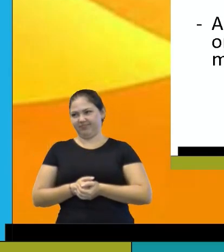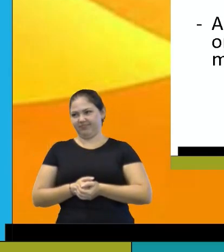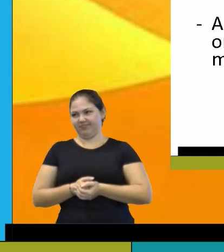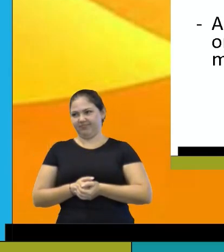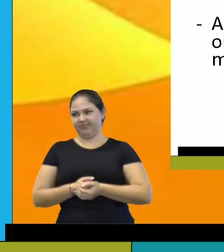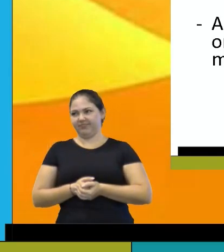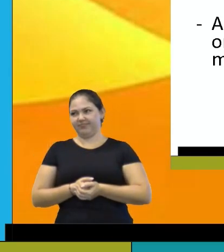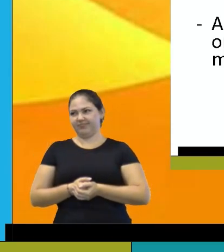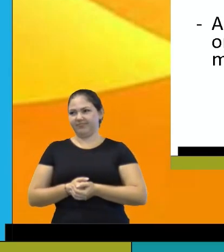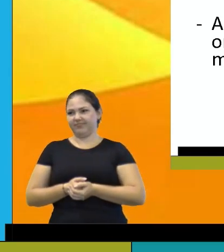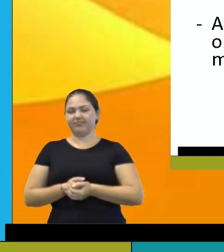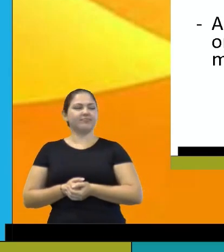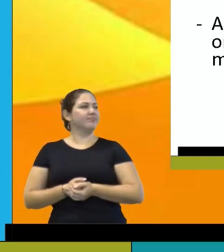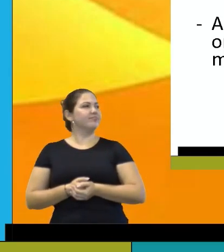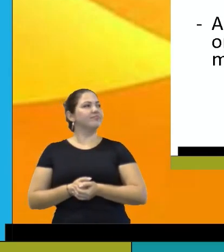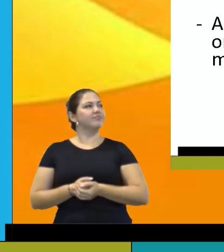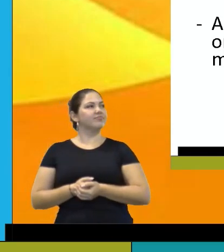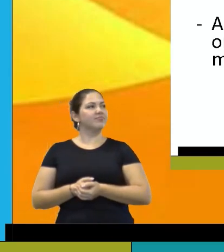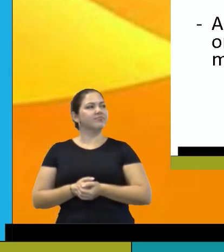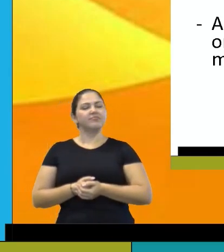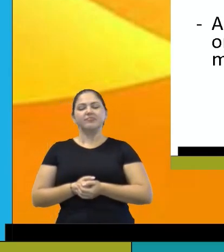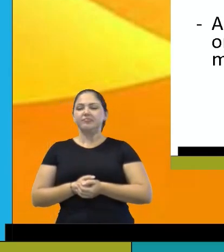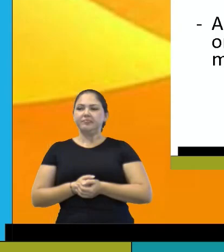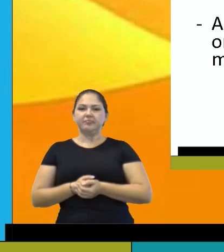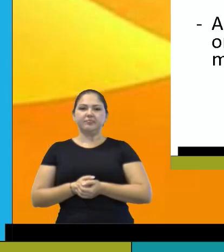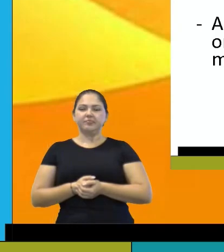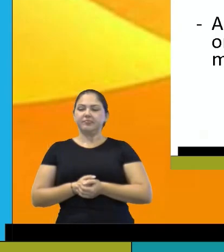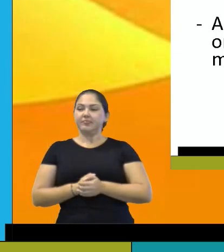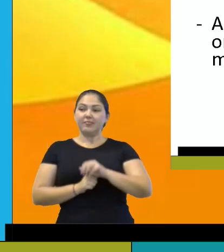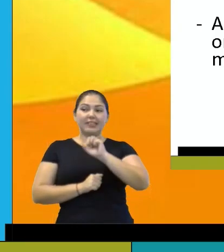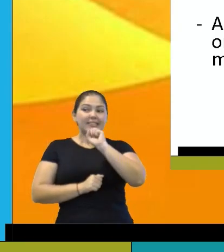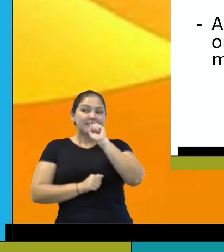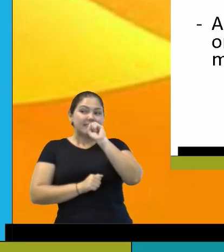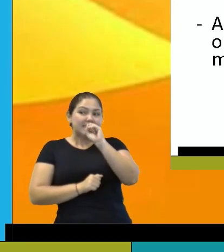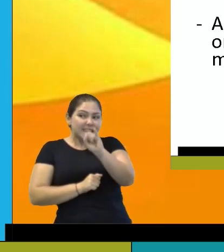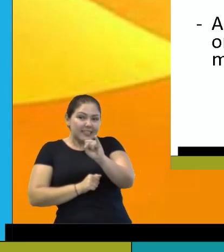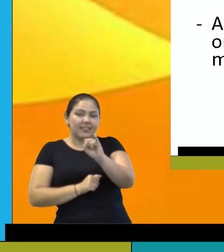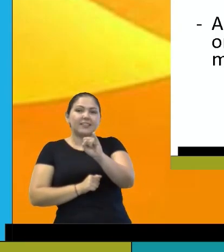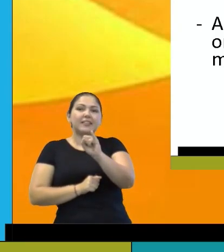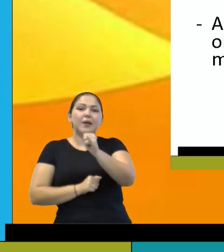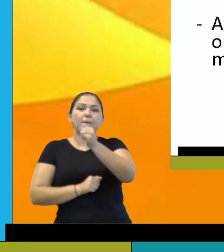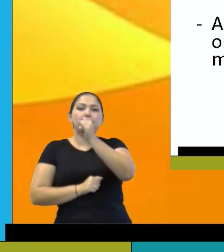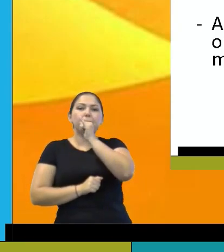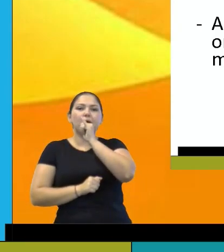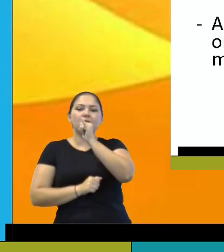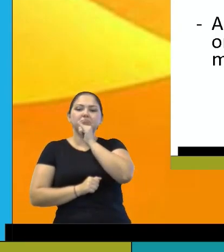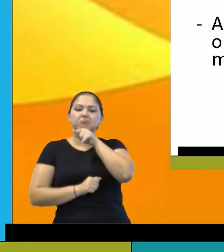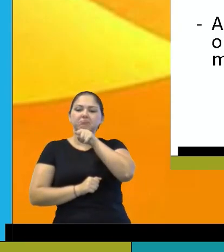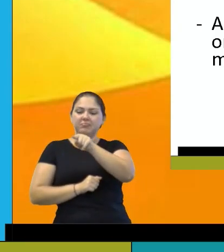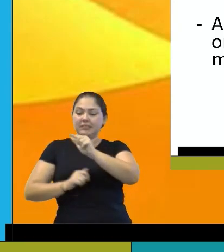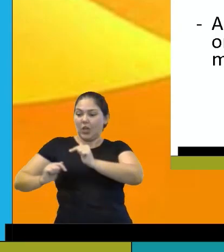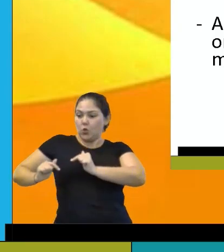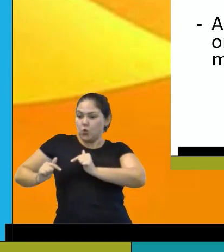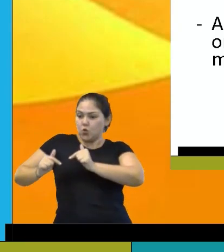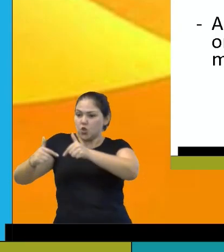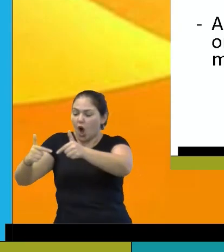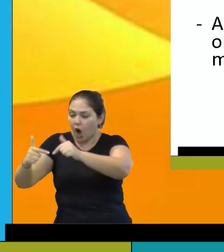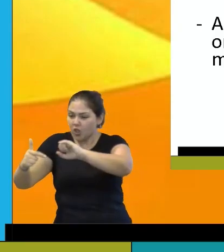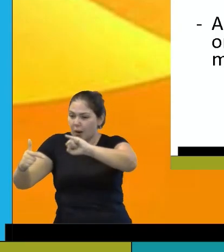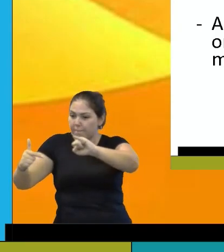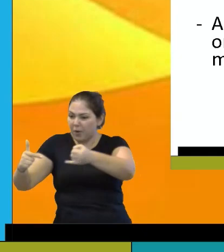do acaso. Se metade do que acontece é fruto das nossas escolhas, aqui